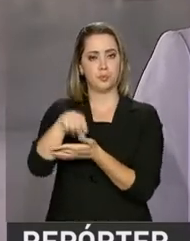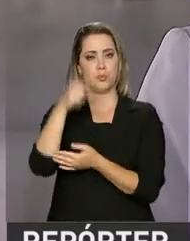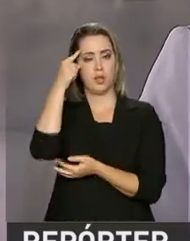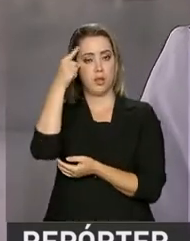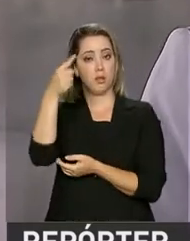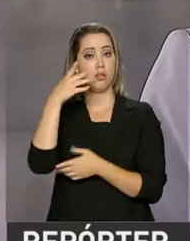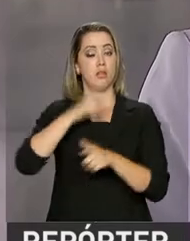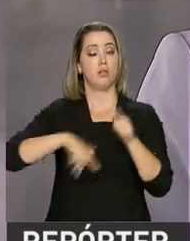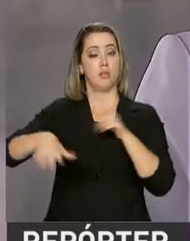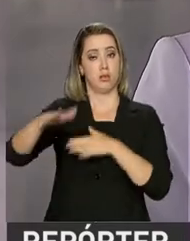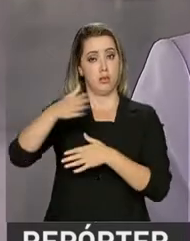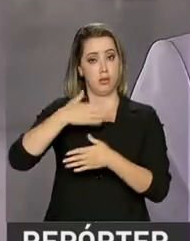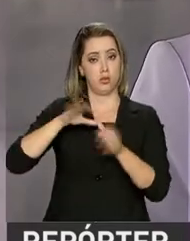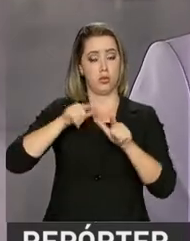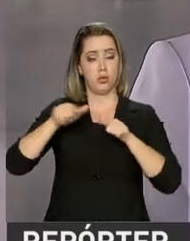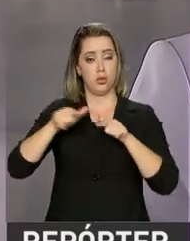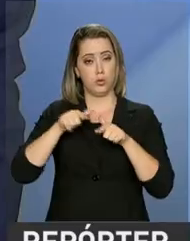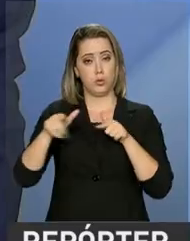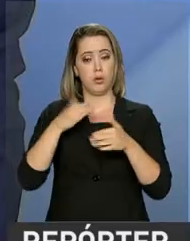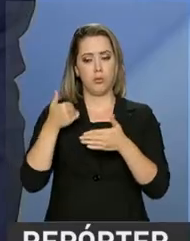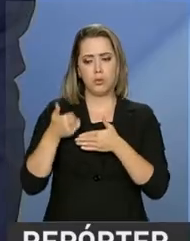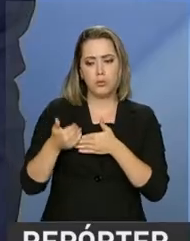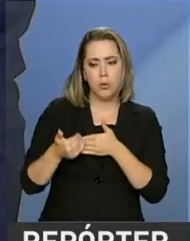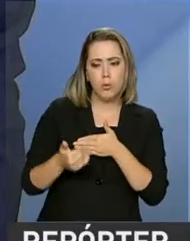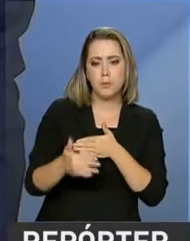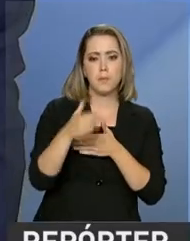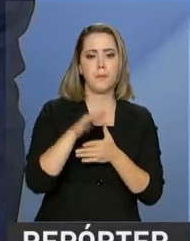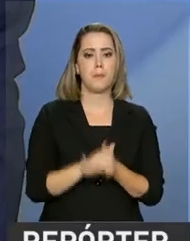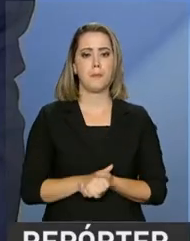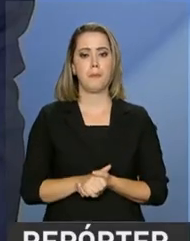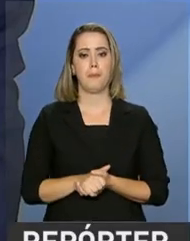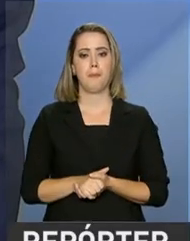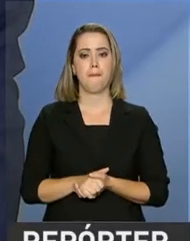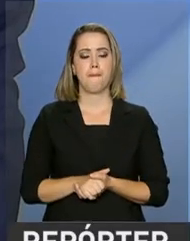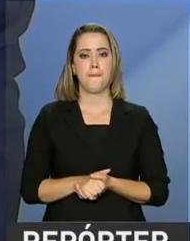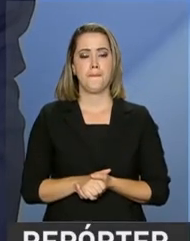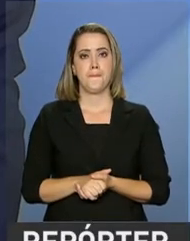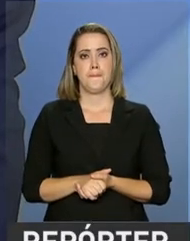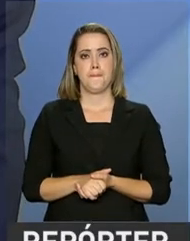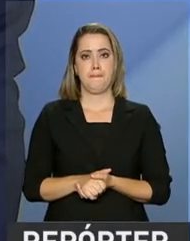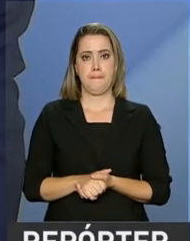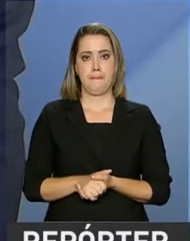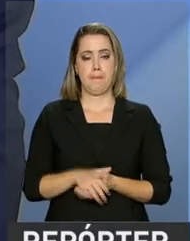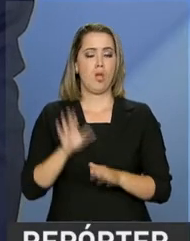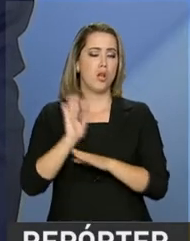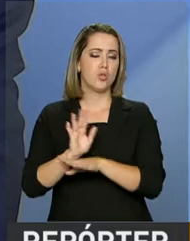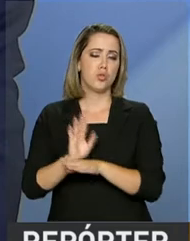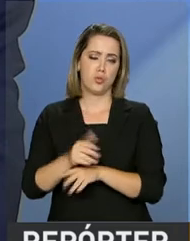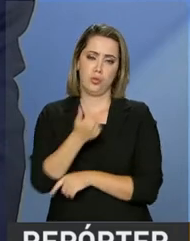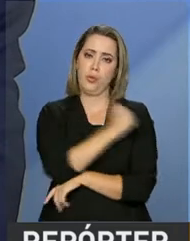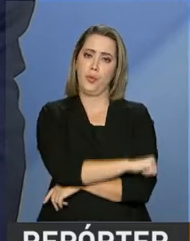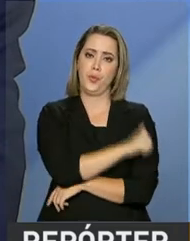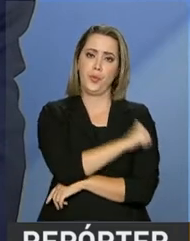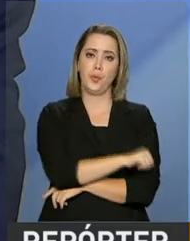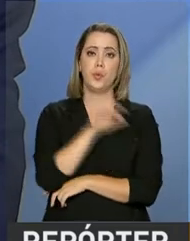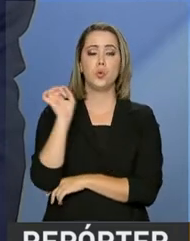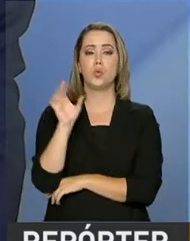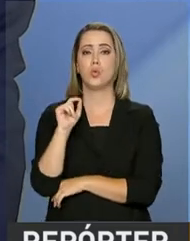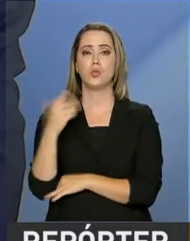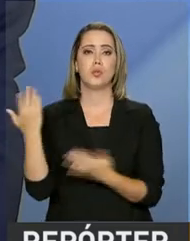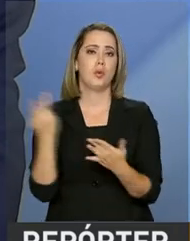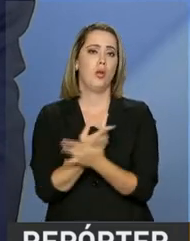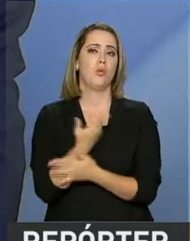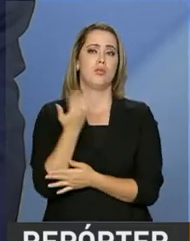é que as ações tenham efeito contínuo o apoio do rio de janeiro e não é exclusivamente por conta do dos